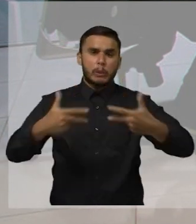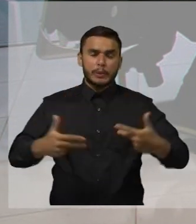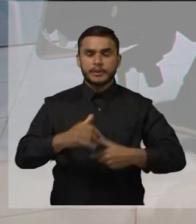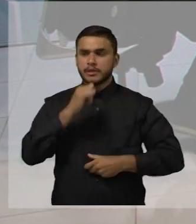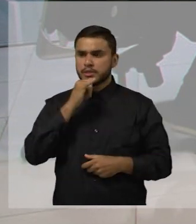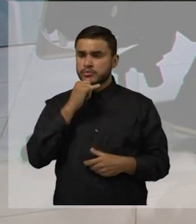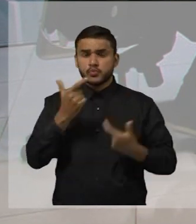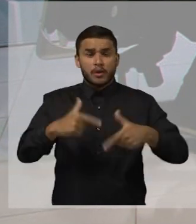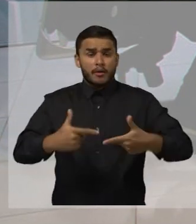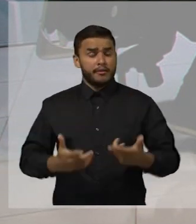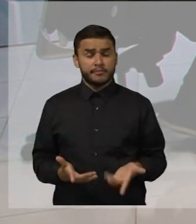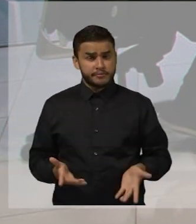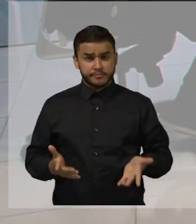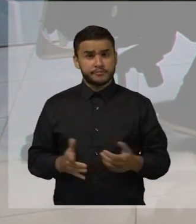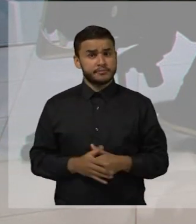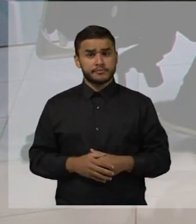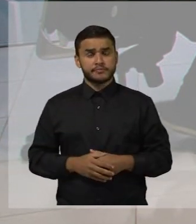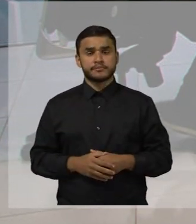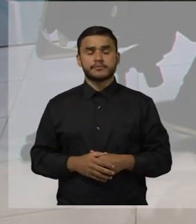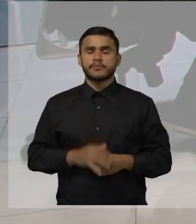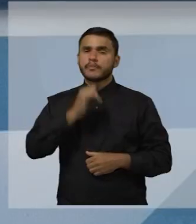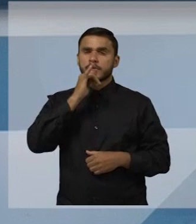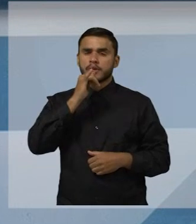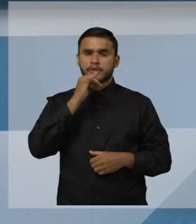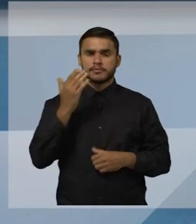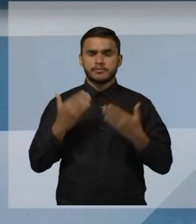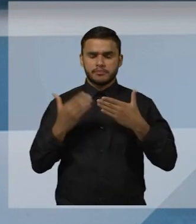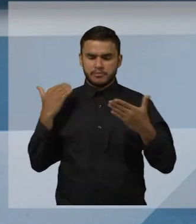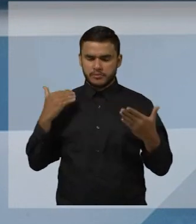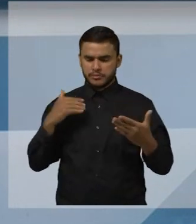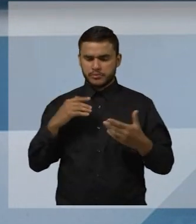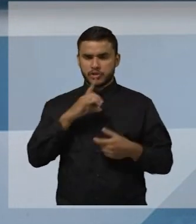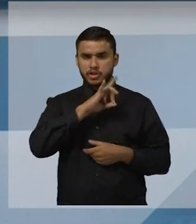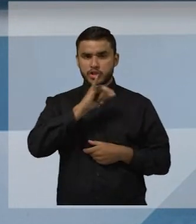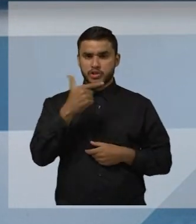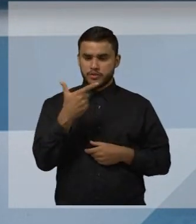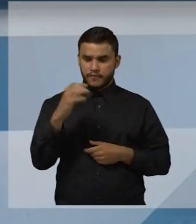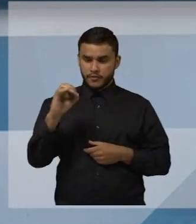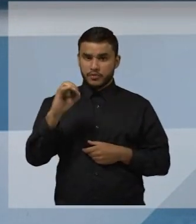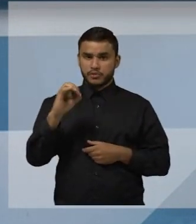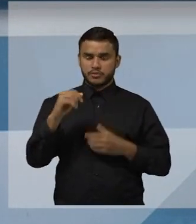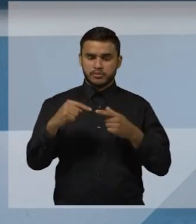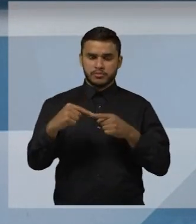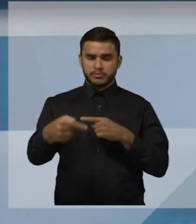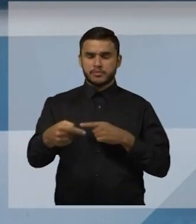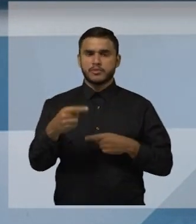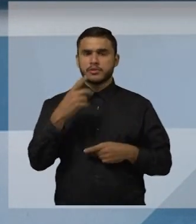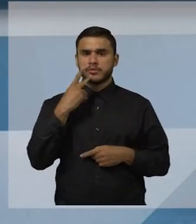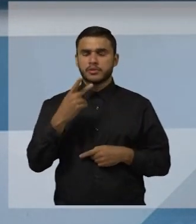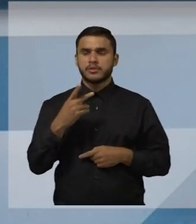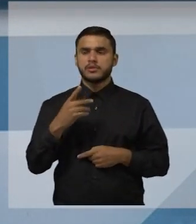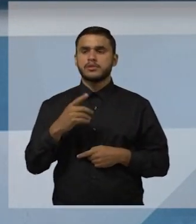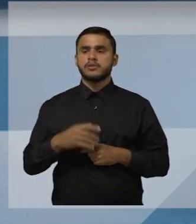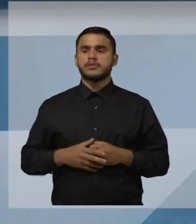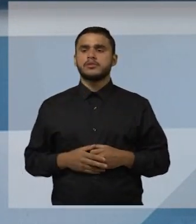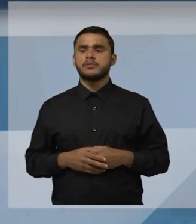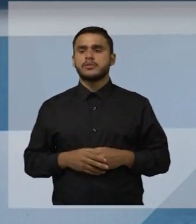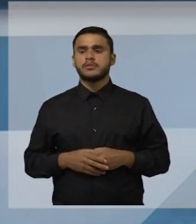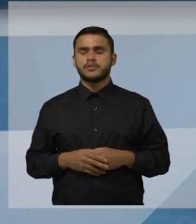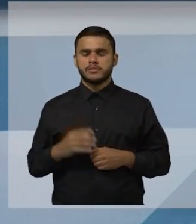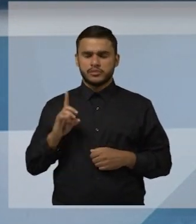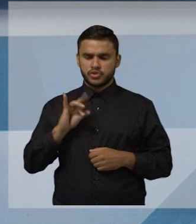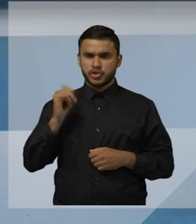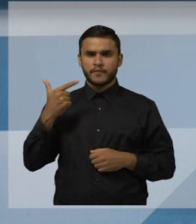problemas. Agora, depois do dia 20, haverá mais uma reunião em Davos, na Suíça, que é aquele encontro, aquele